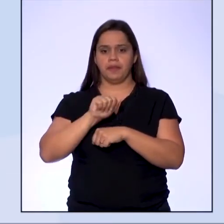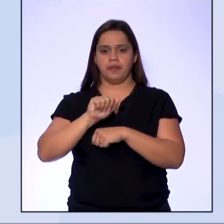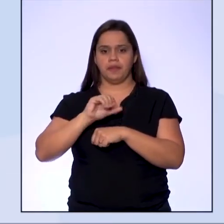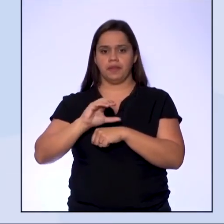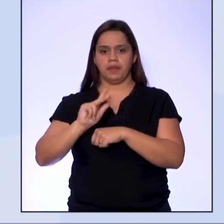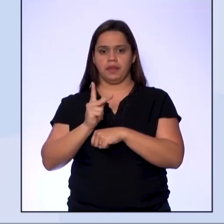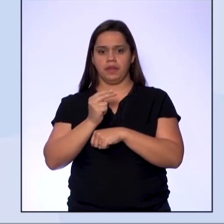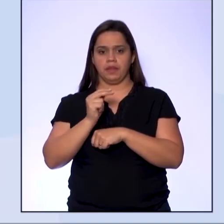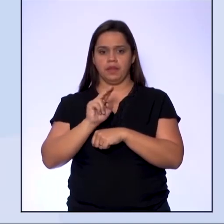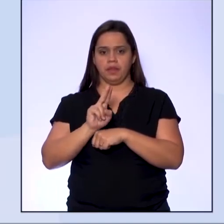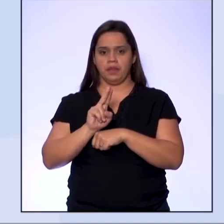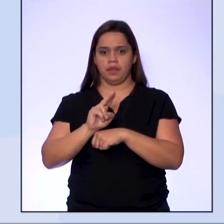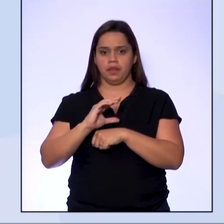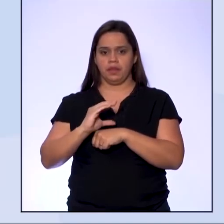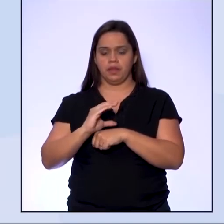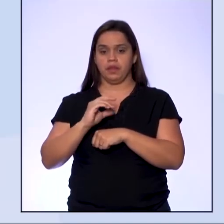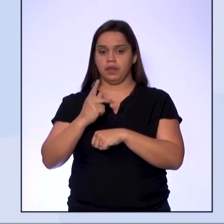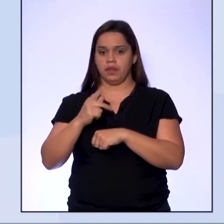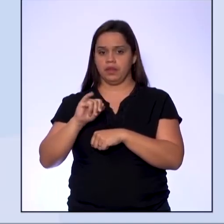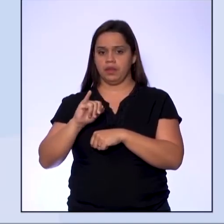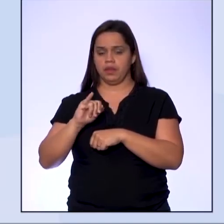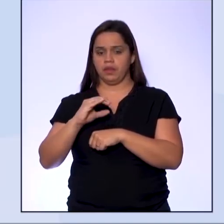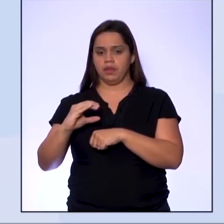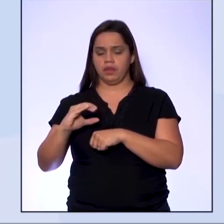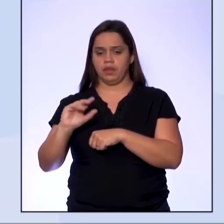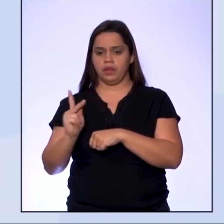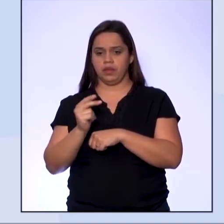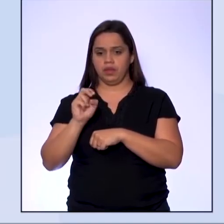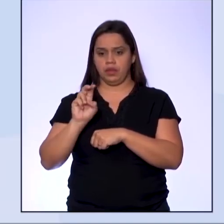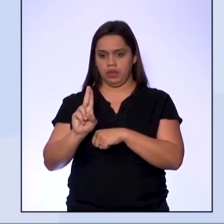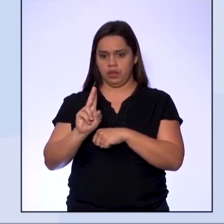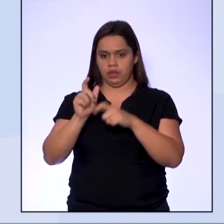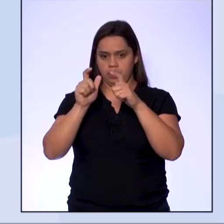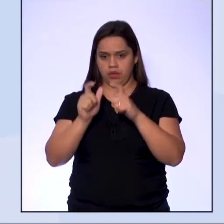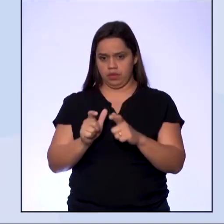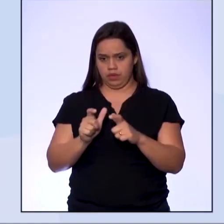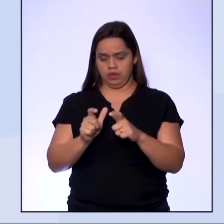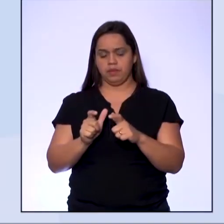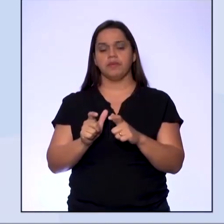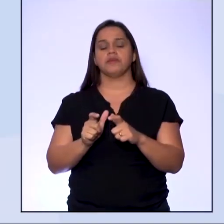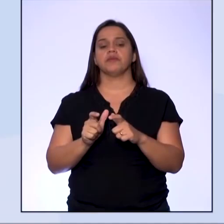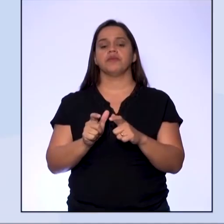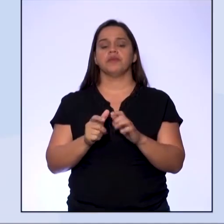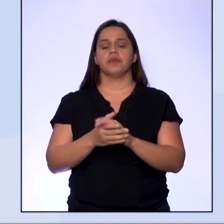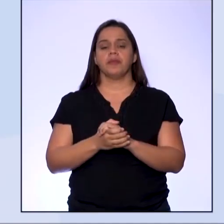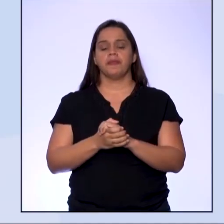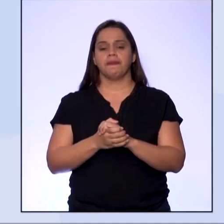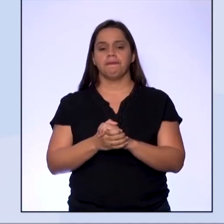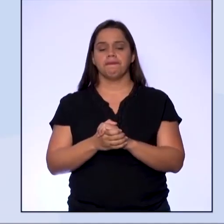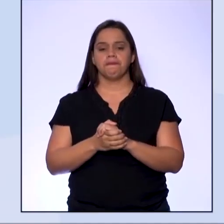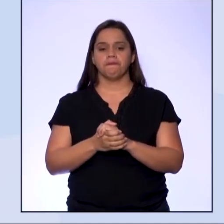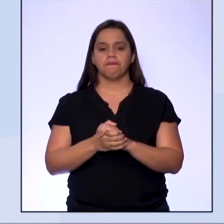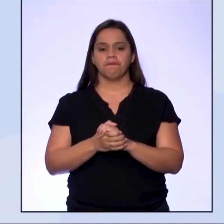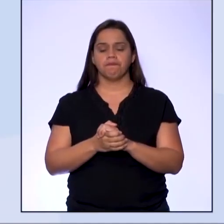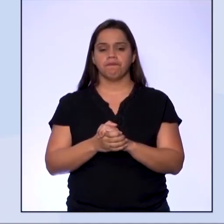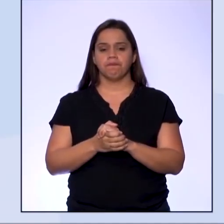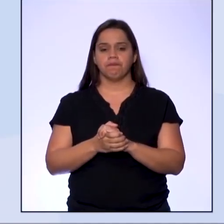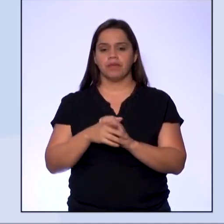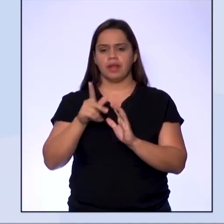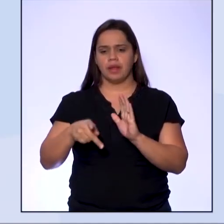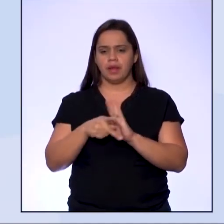a visualização de vocês, o professor agora vai apresentar cada uma dessas imagens. Então, acompanhem,